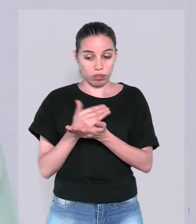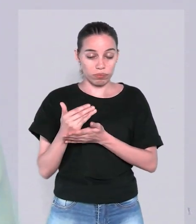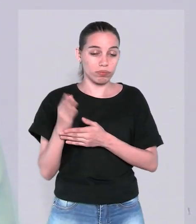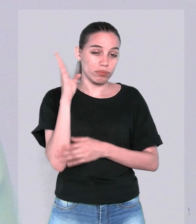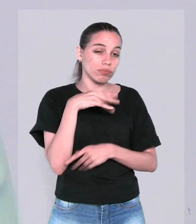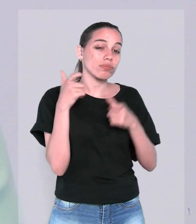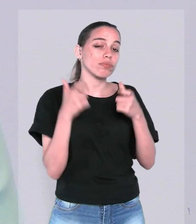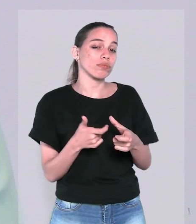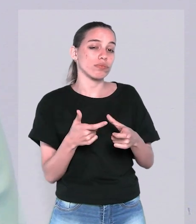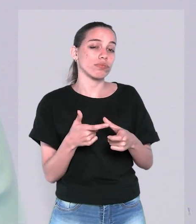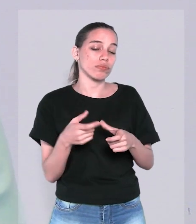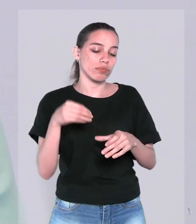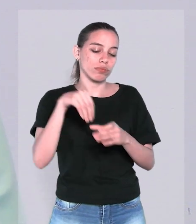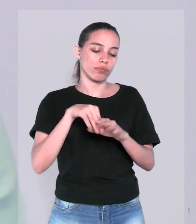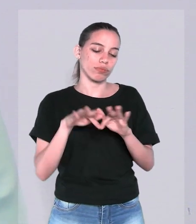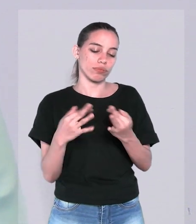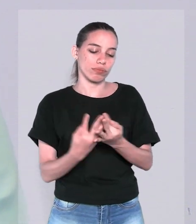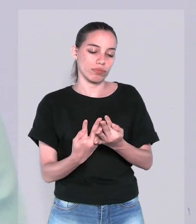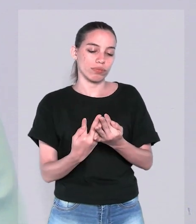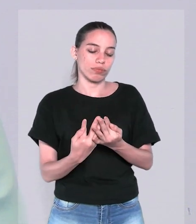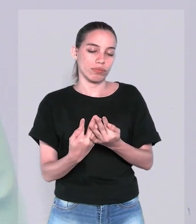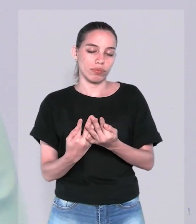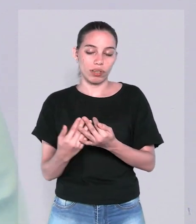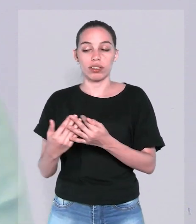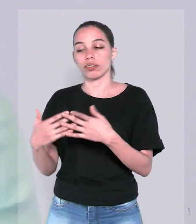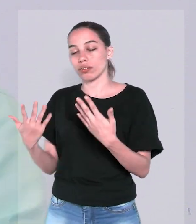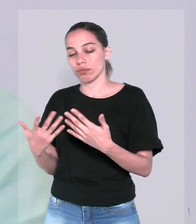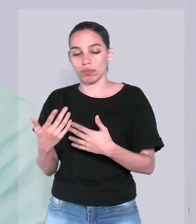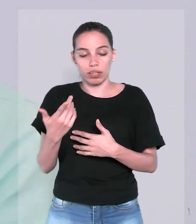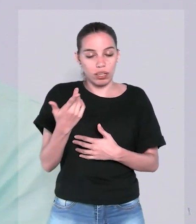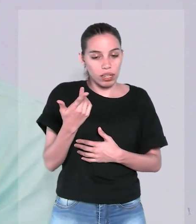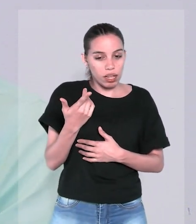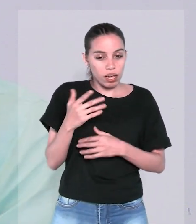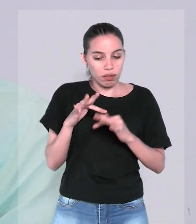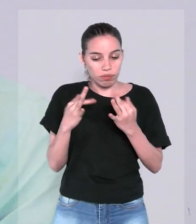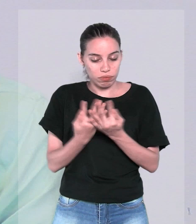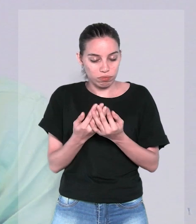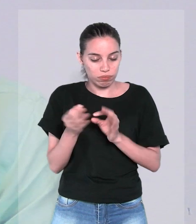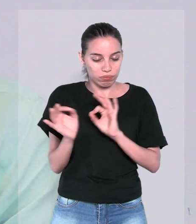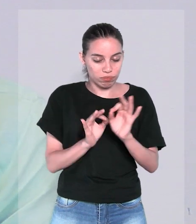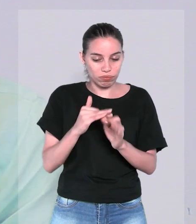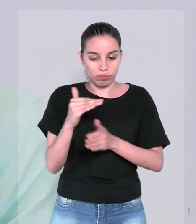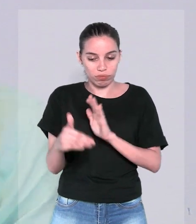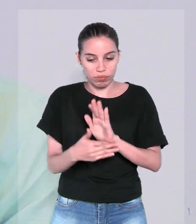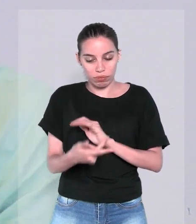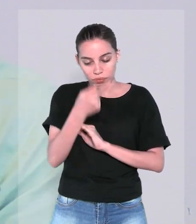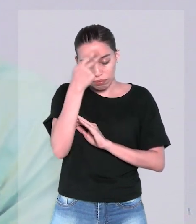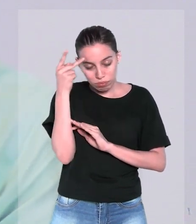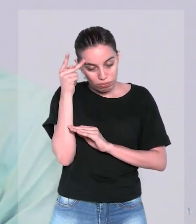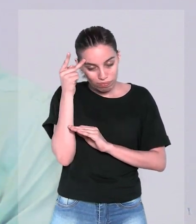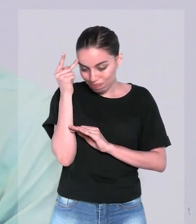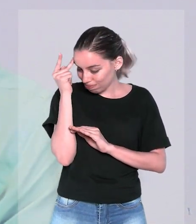as violências historicamente presentes na escola. E por isso também que eu digo que você não tem uma violência